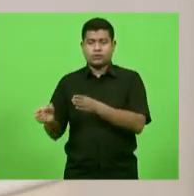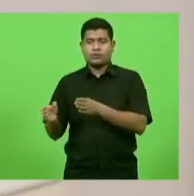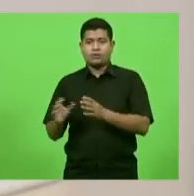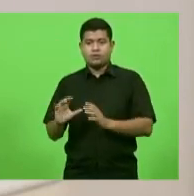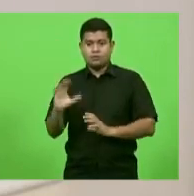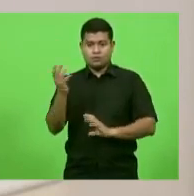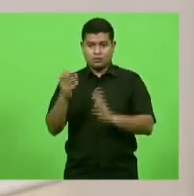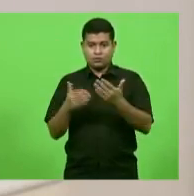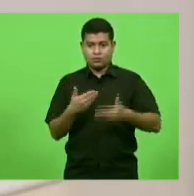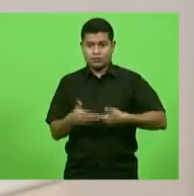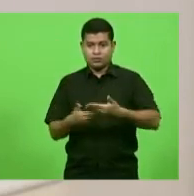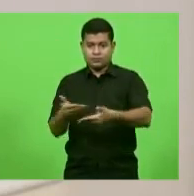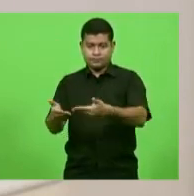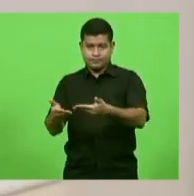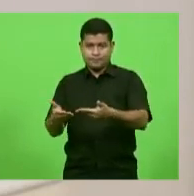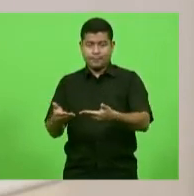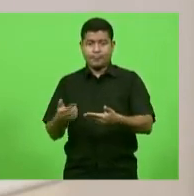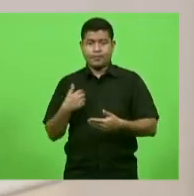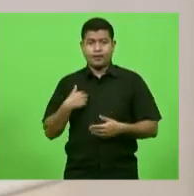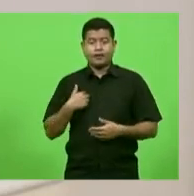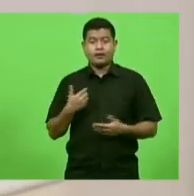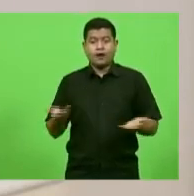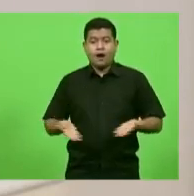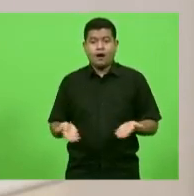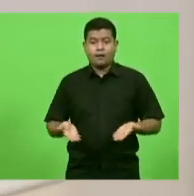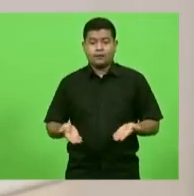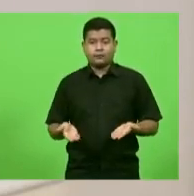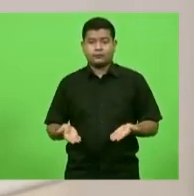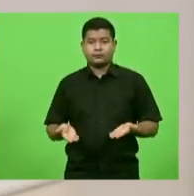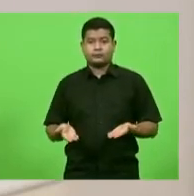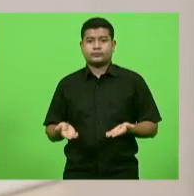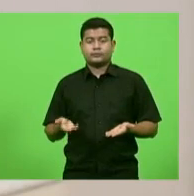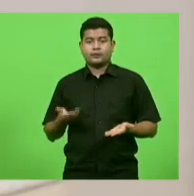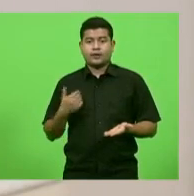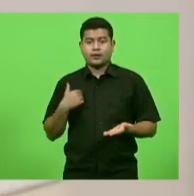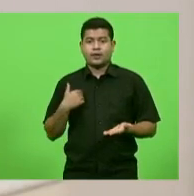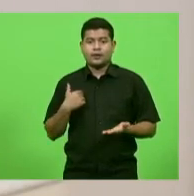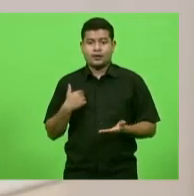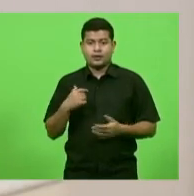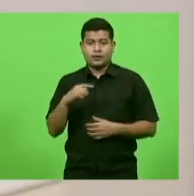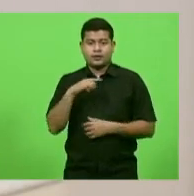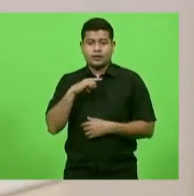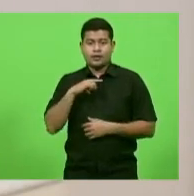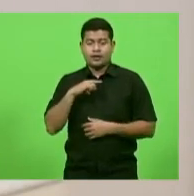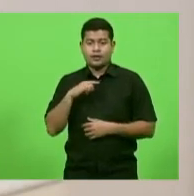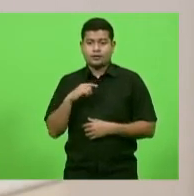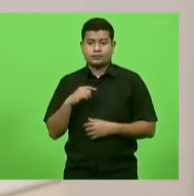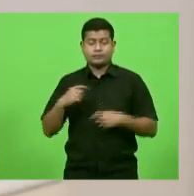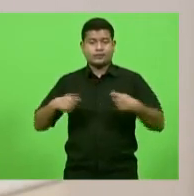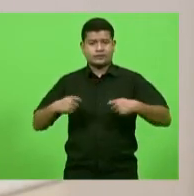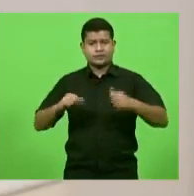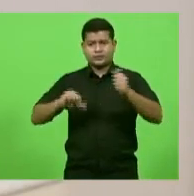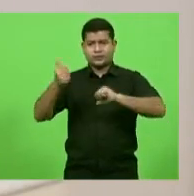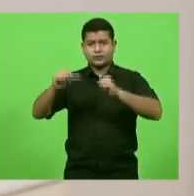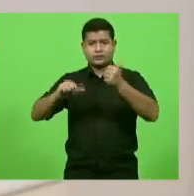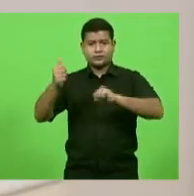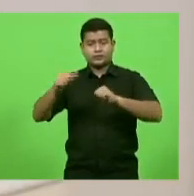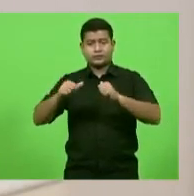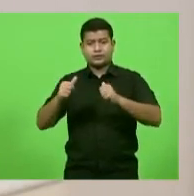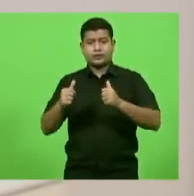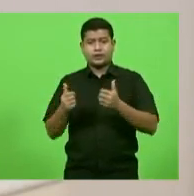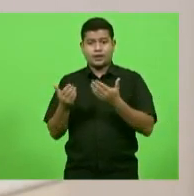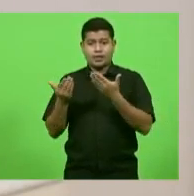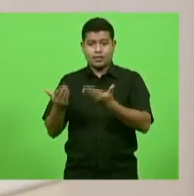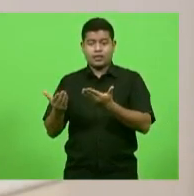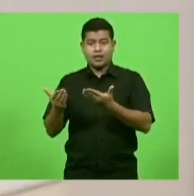dos processos, excelências, eu passo, então, à questão da análise da conduta